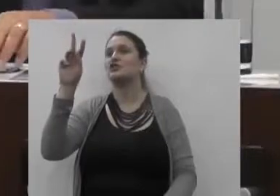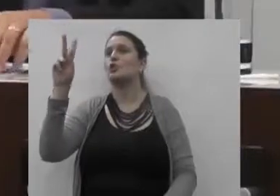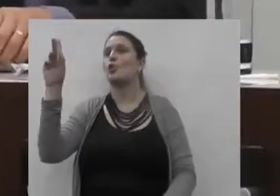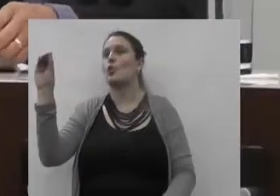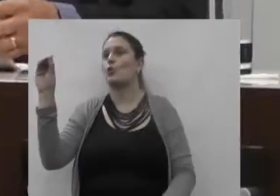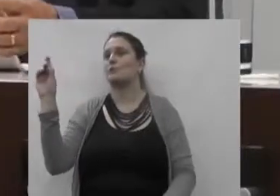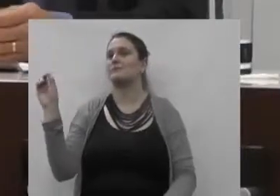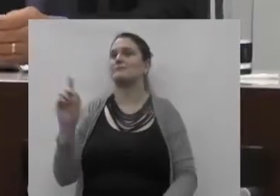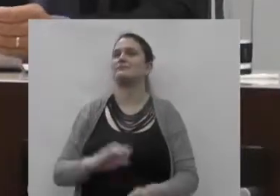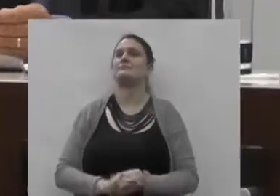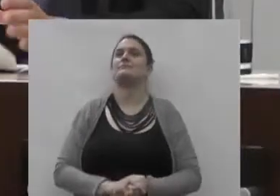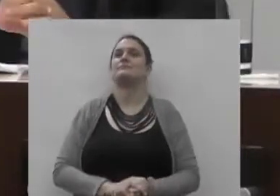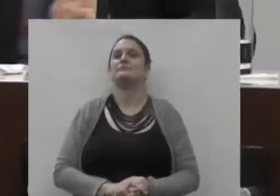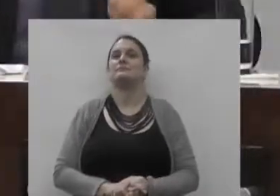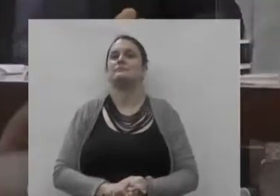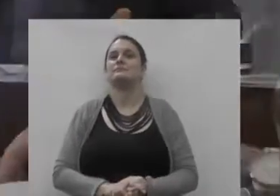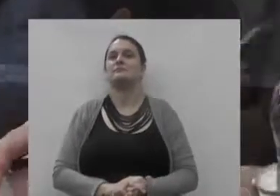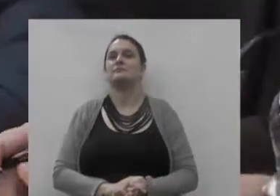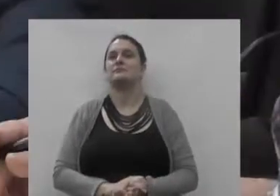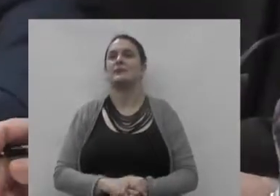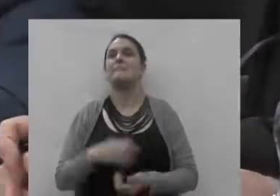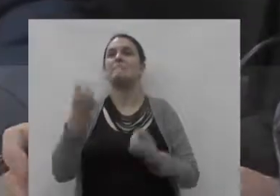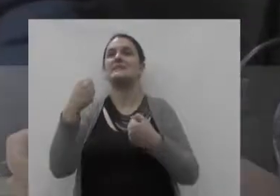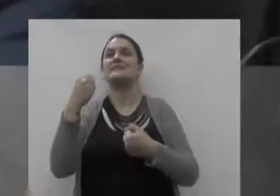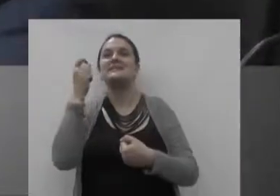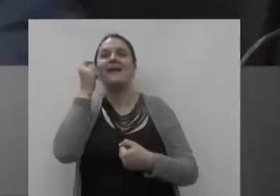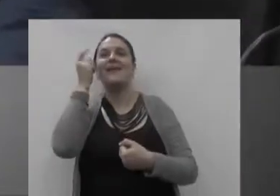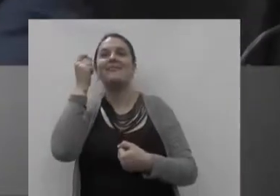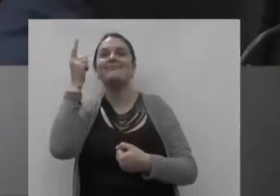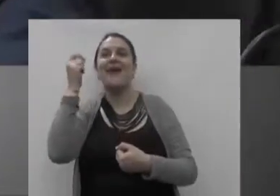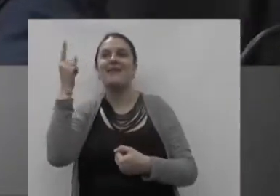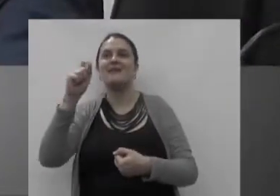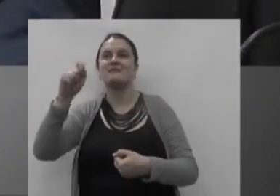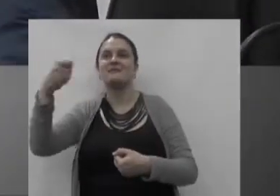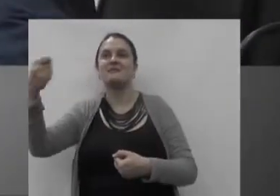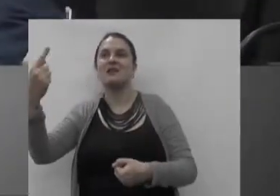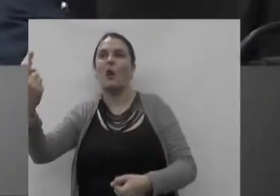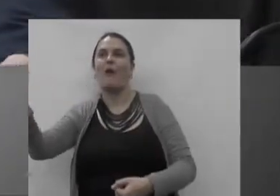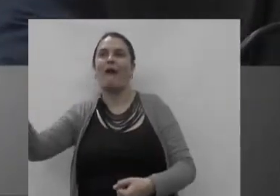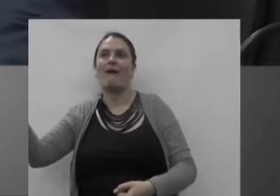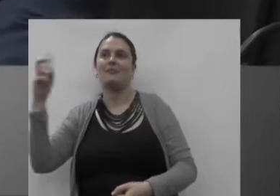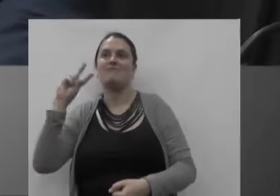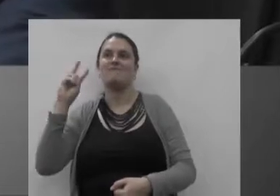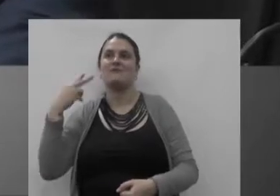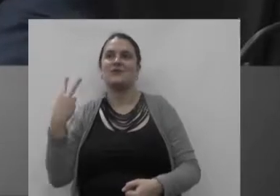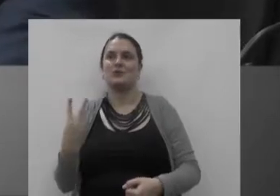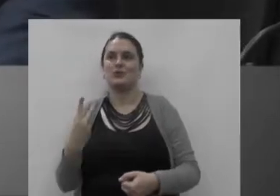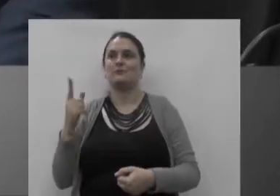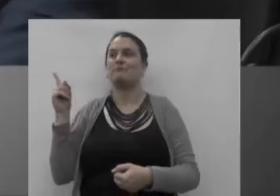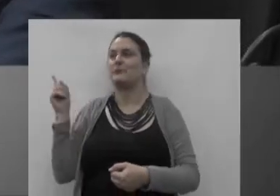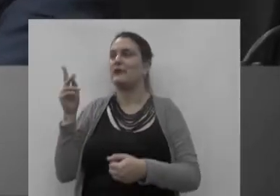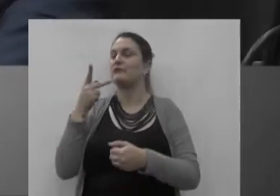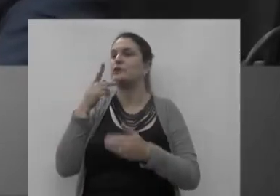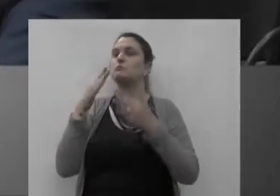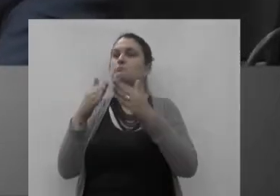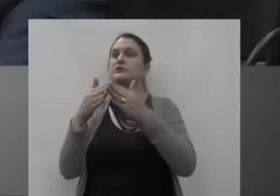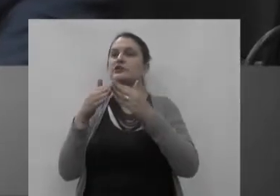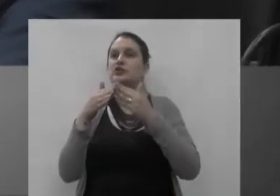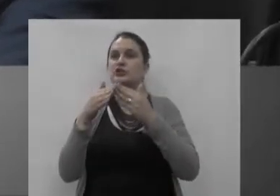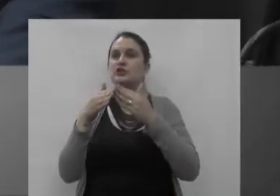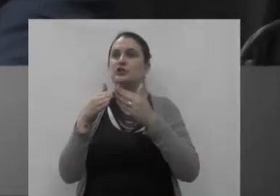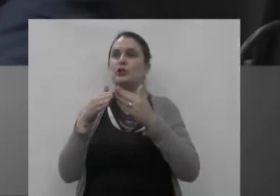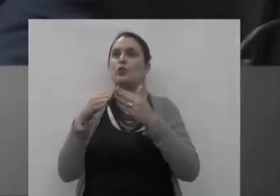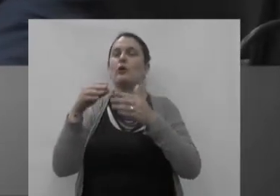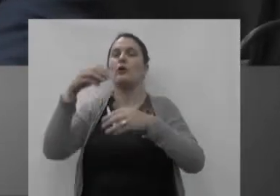Pois não, senhor vereador Valdecir Rático. Quero solicitar um pedido através de um requerimento verbal, solicitando